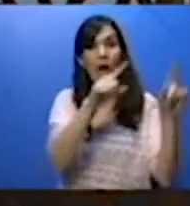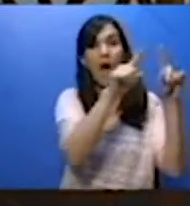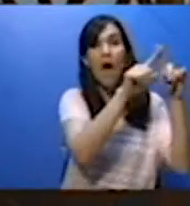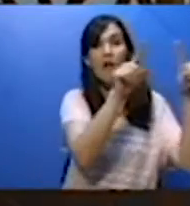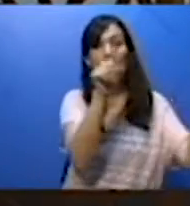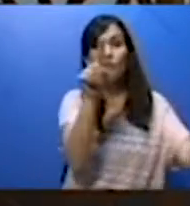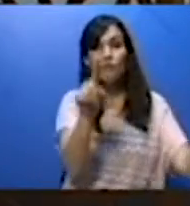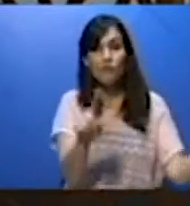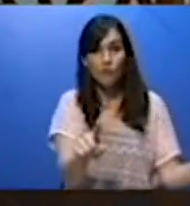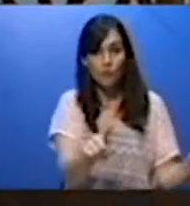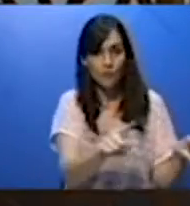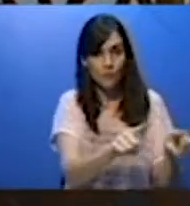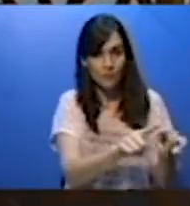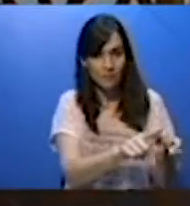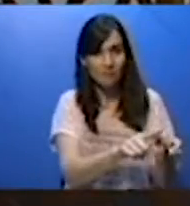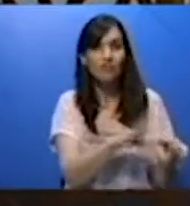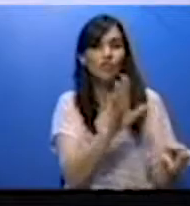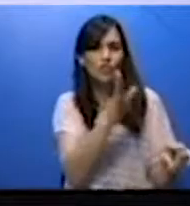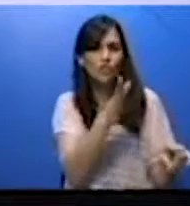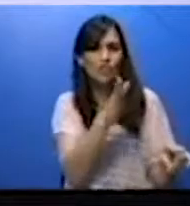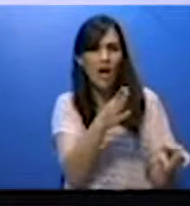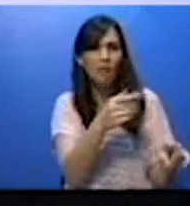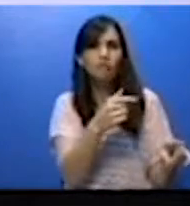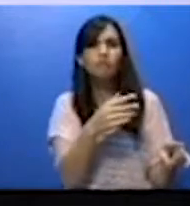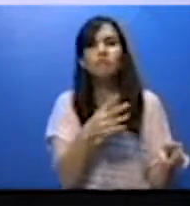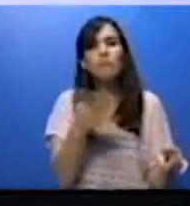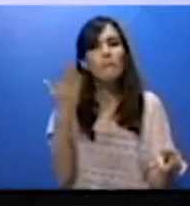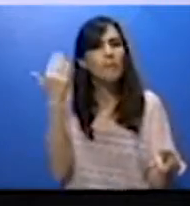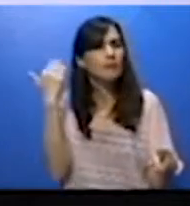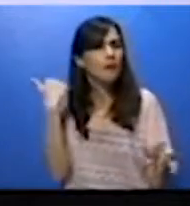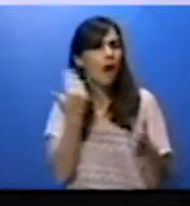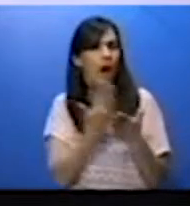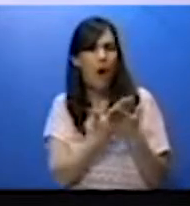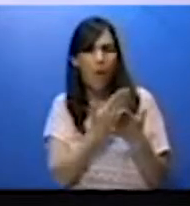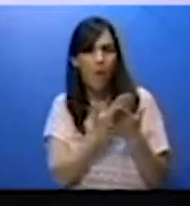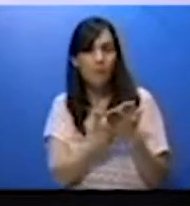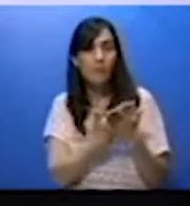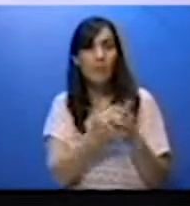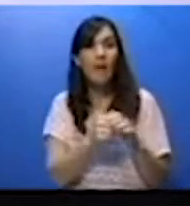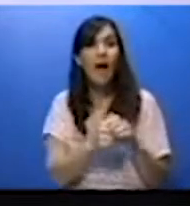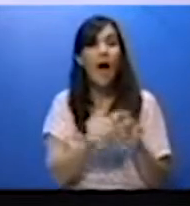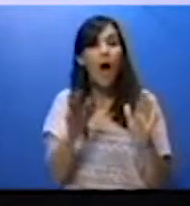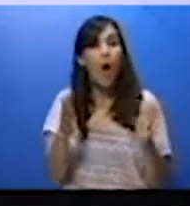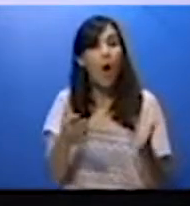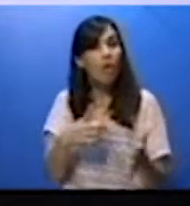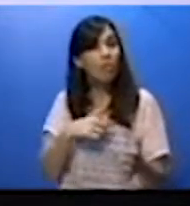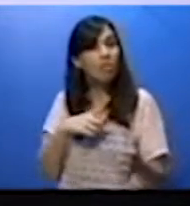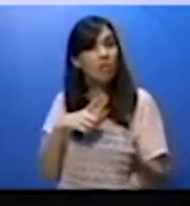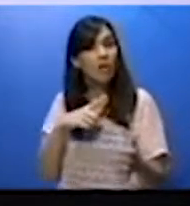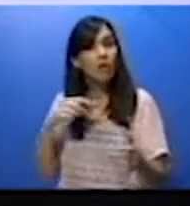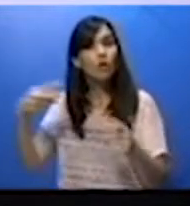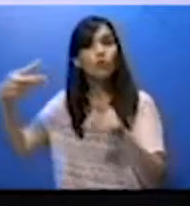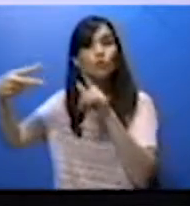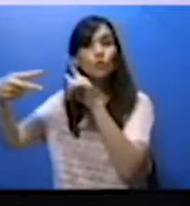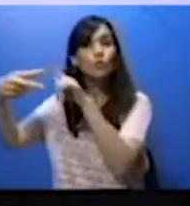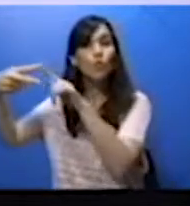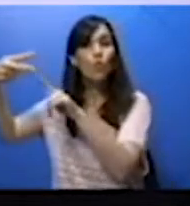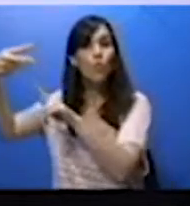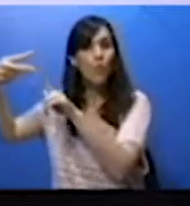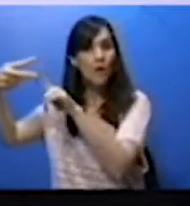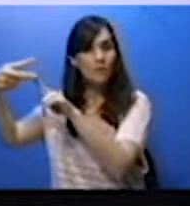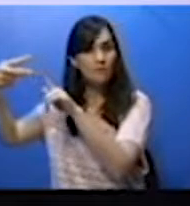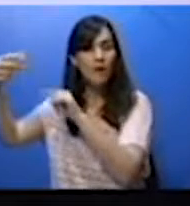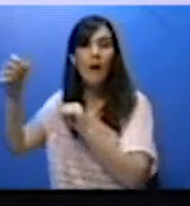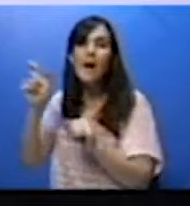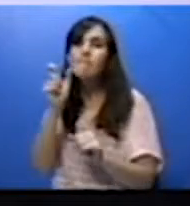figura que já foi retratada durante a aula né e aqui nós temos duas palavras uma a primeira palavra tá